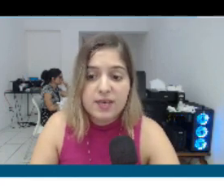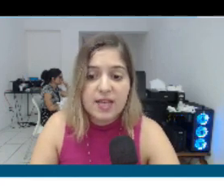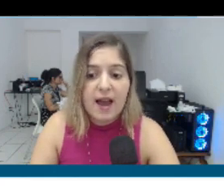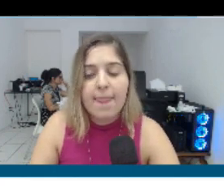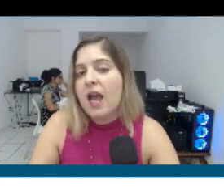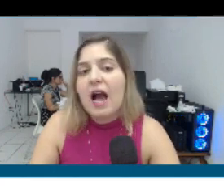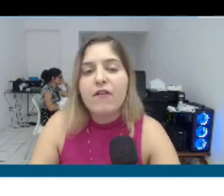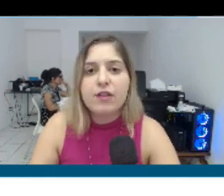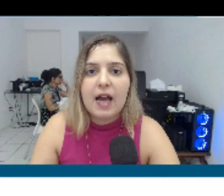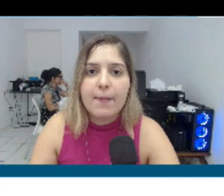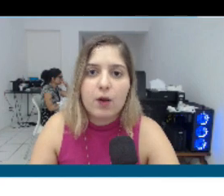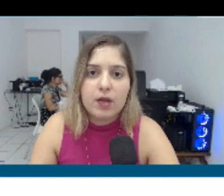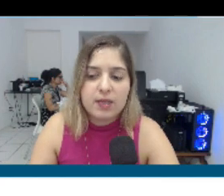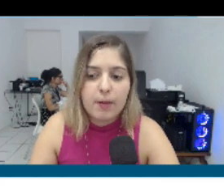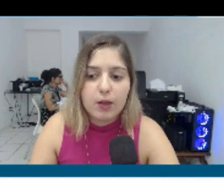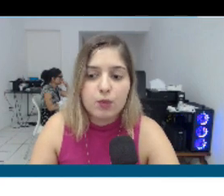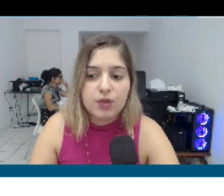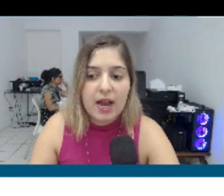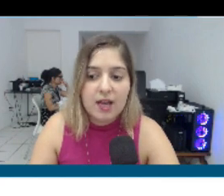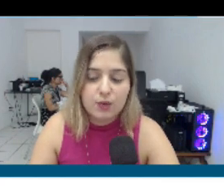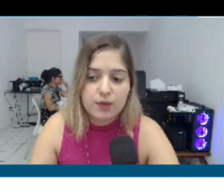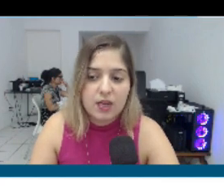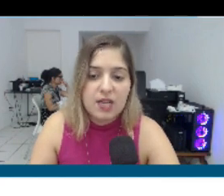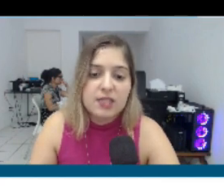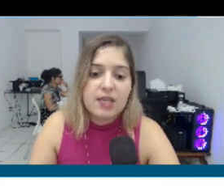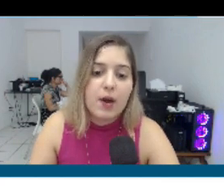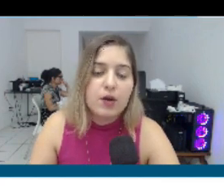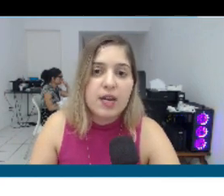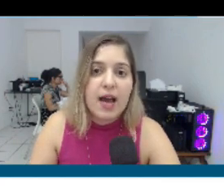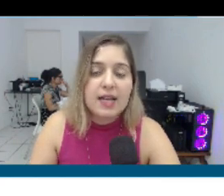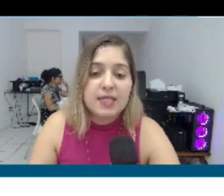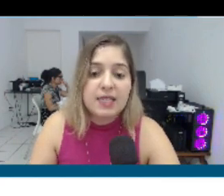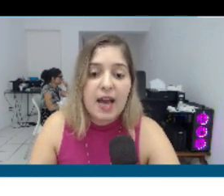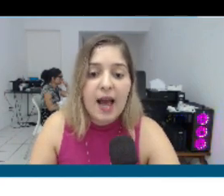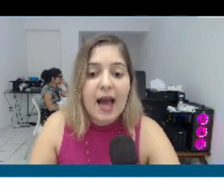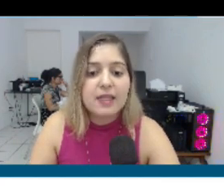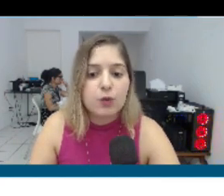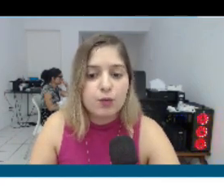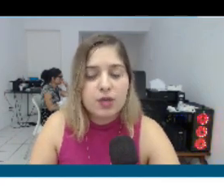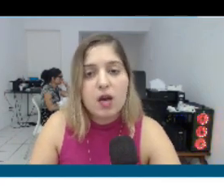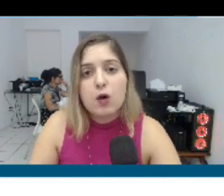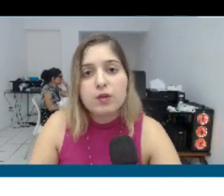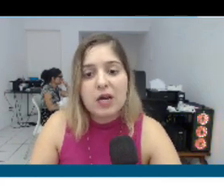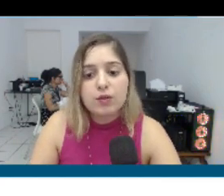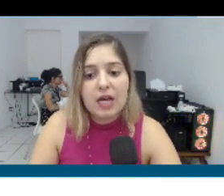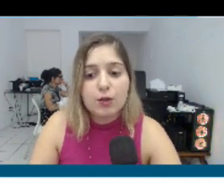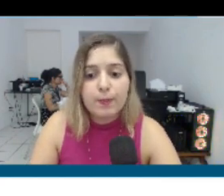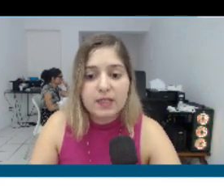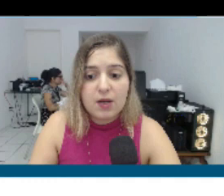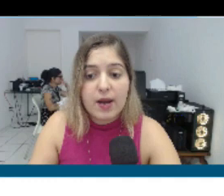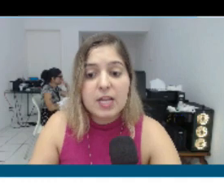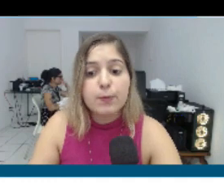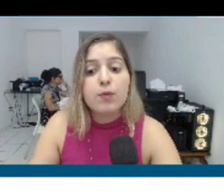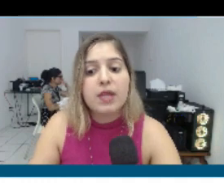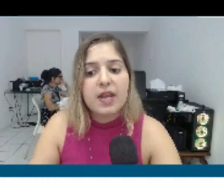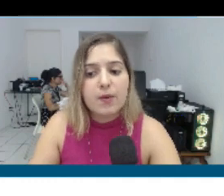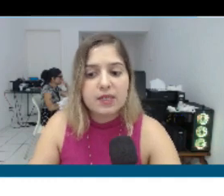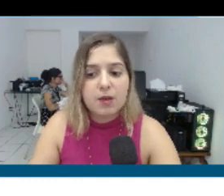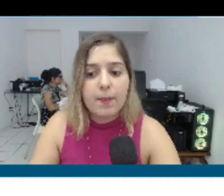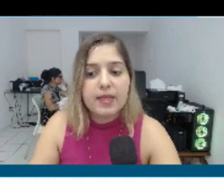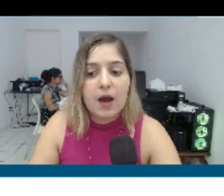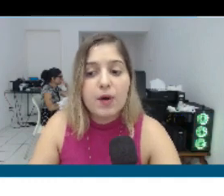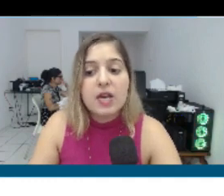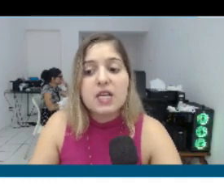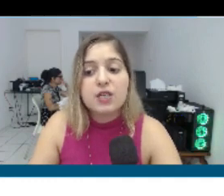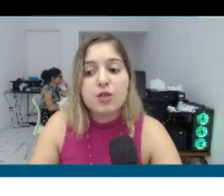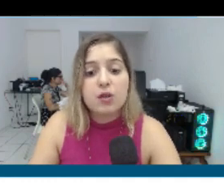podem começar a votar pelo recebimento dos casos. Se a maioria aceitar a denúncia, os acusados passarão a responder a uma